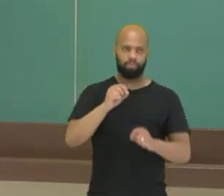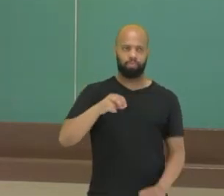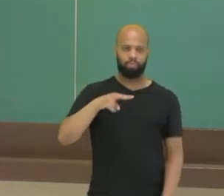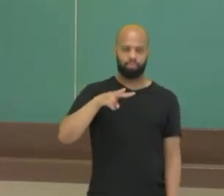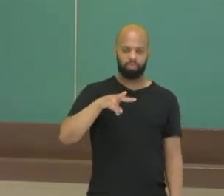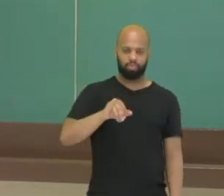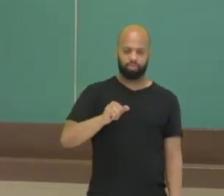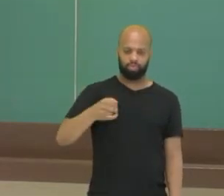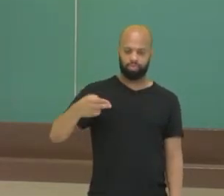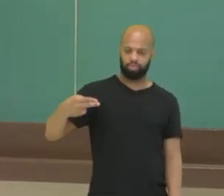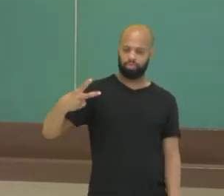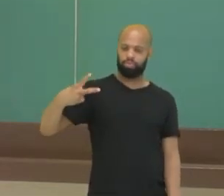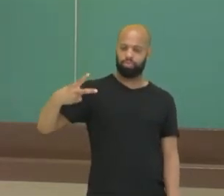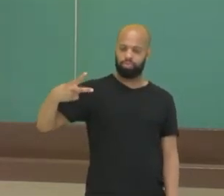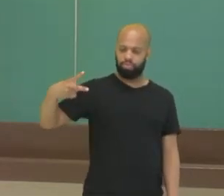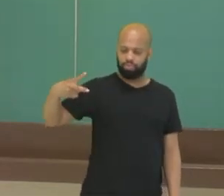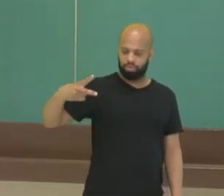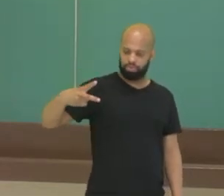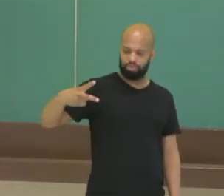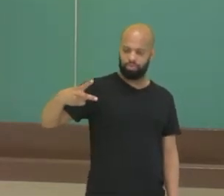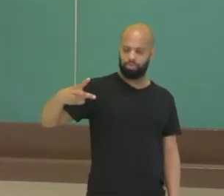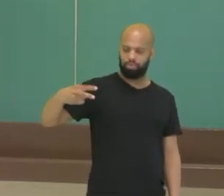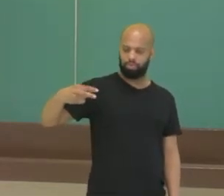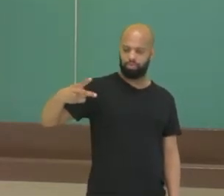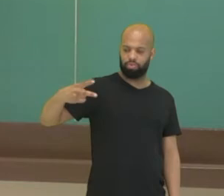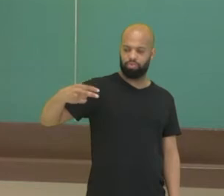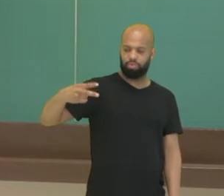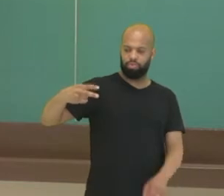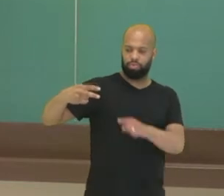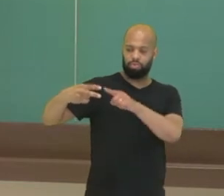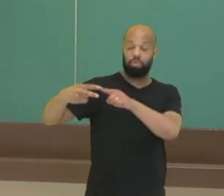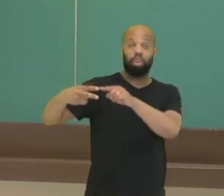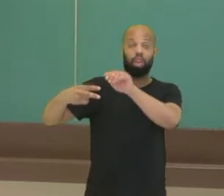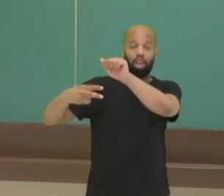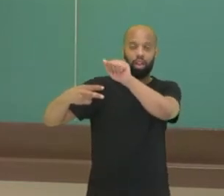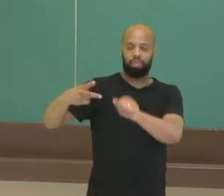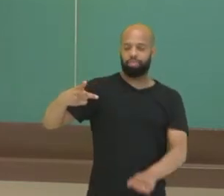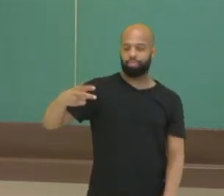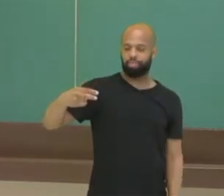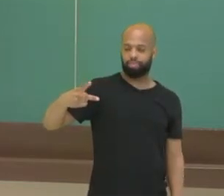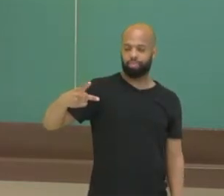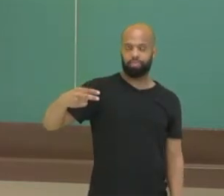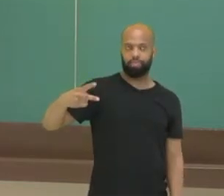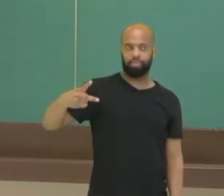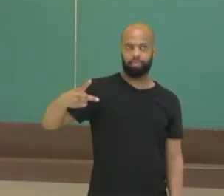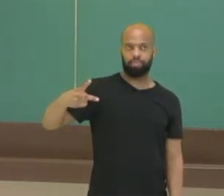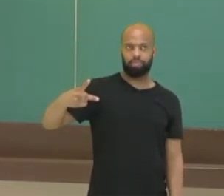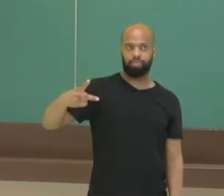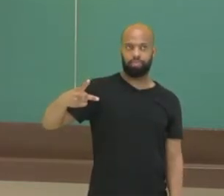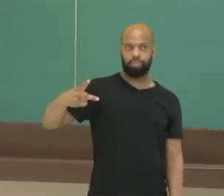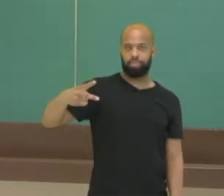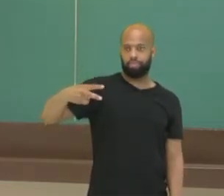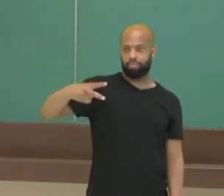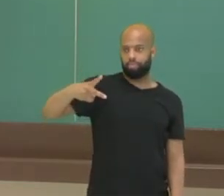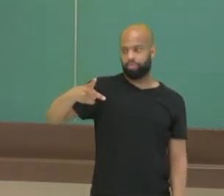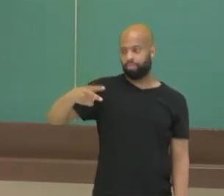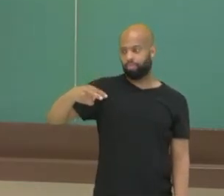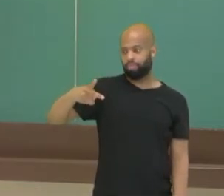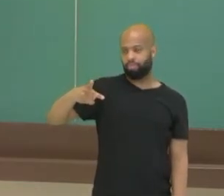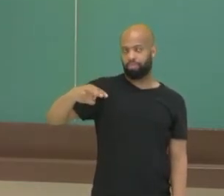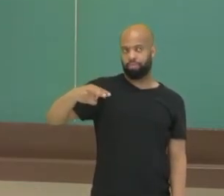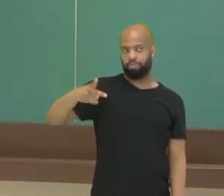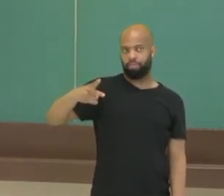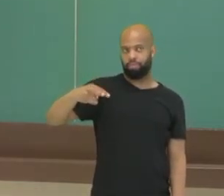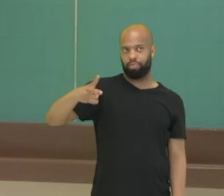a ponta seca no O e o grafite no A, certo? Com essa abertura, eu vou marcar o ponto A' em cima